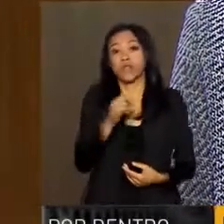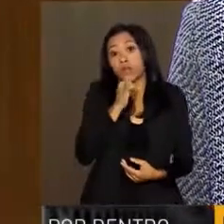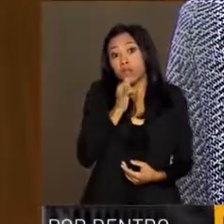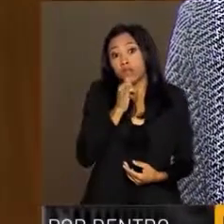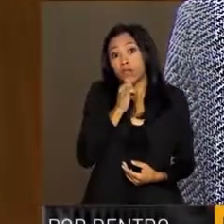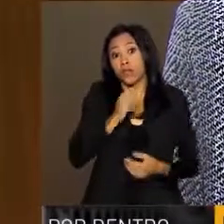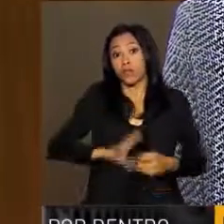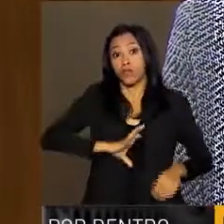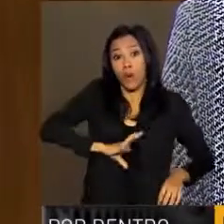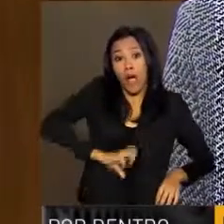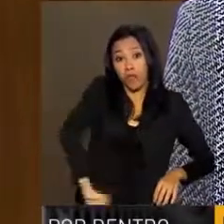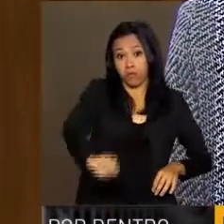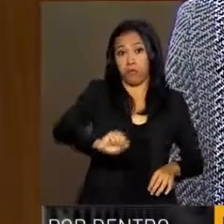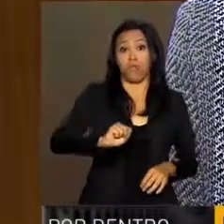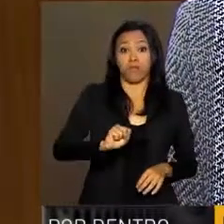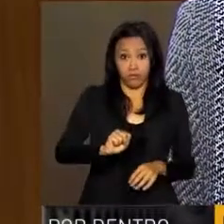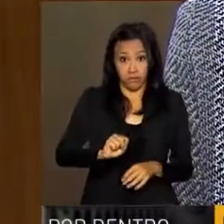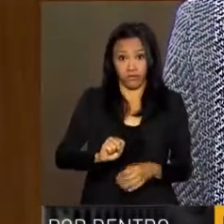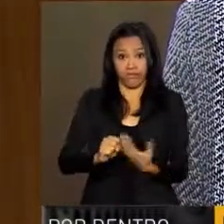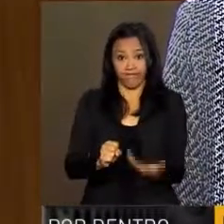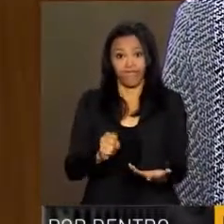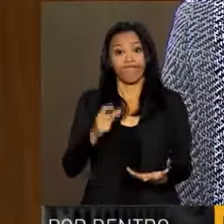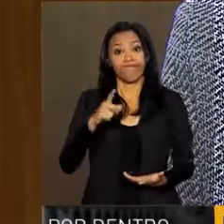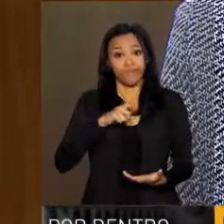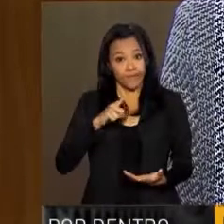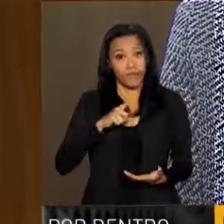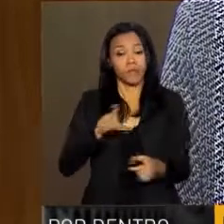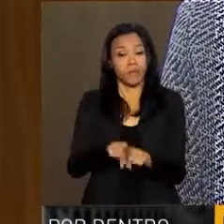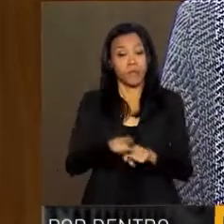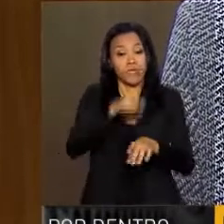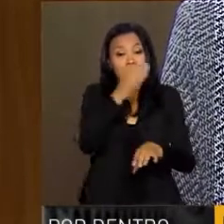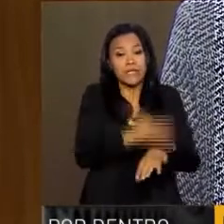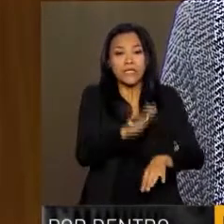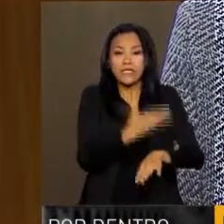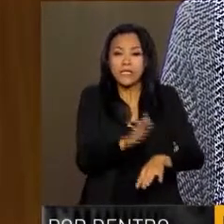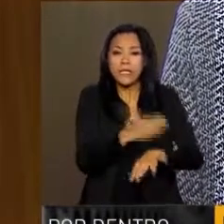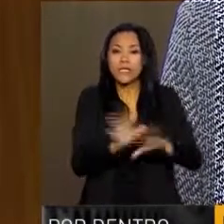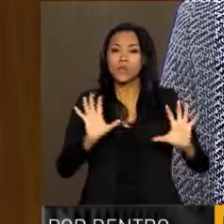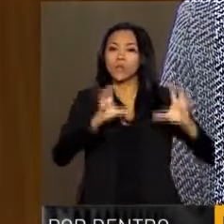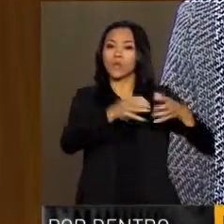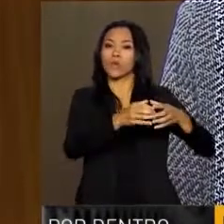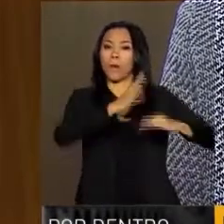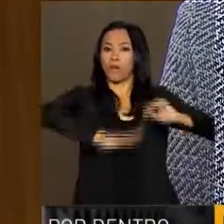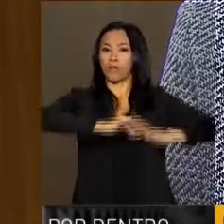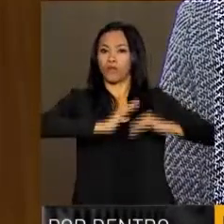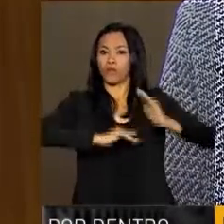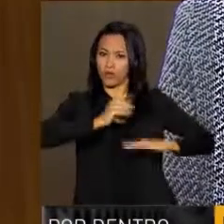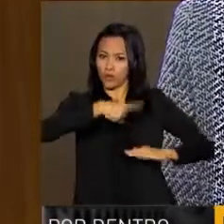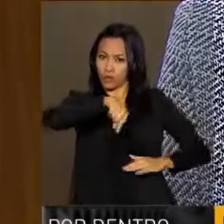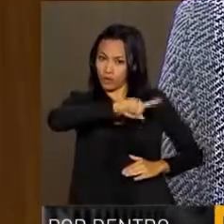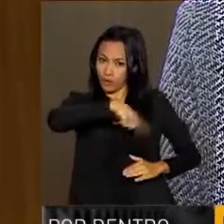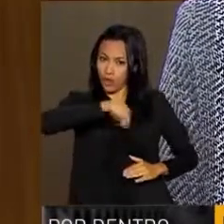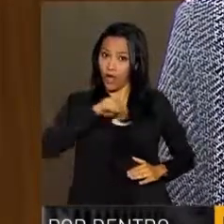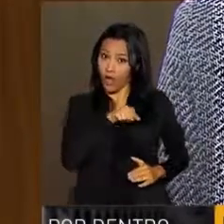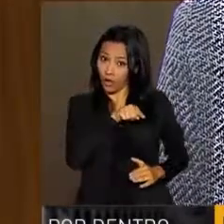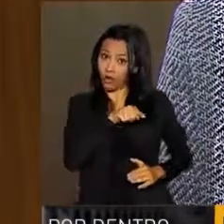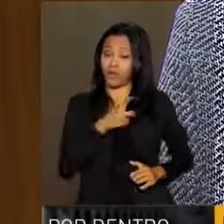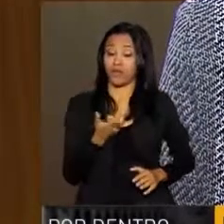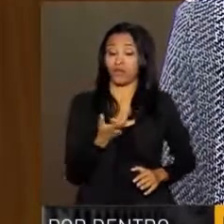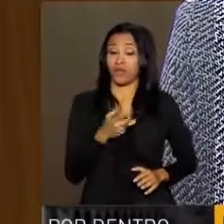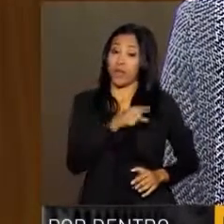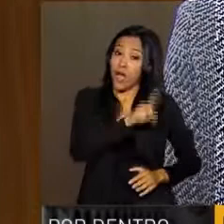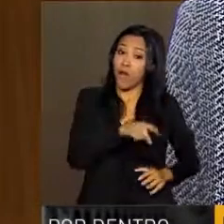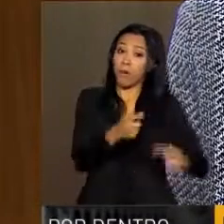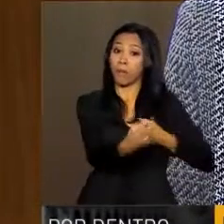legal e nós já estamos fazendo capacitando também os profissionais os profissionais que estão na base porque é um é uma